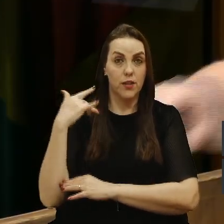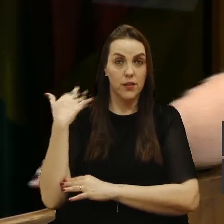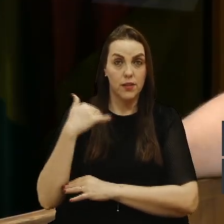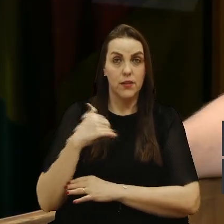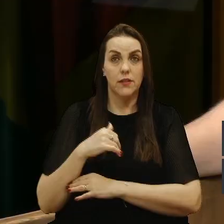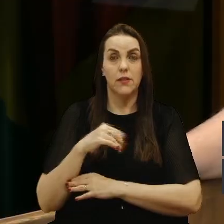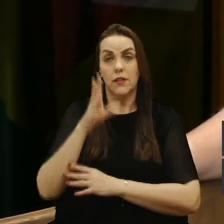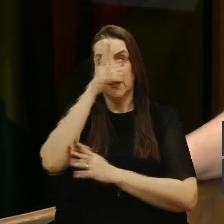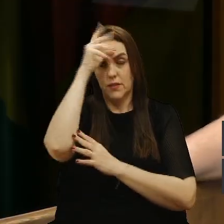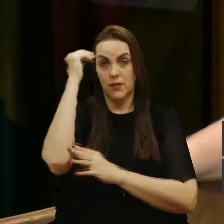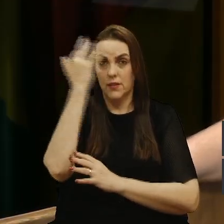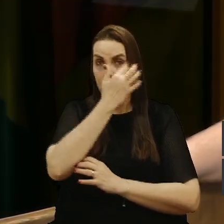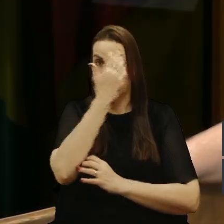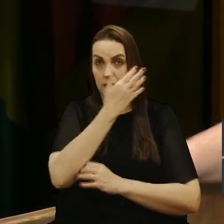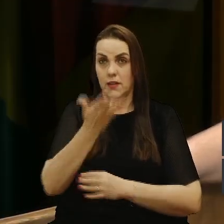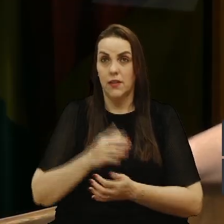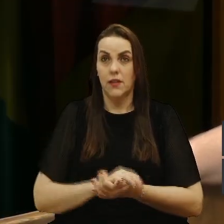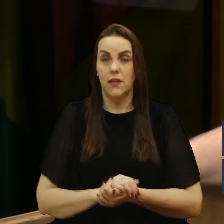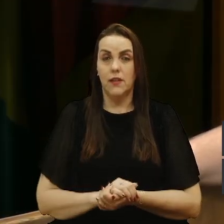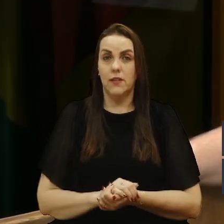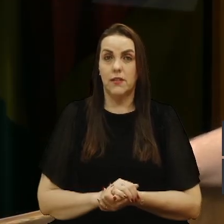encampou a luta do Hospital Saúde.